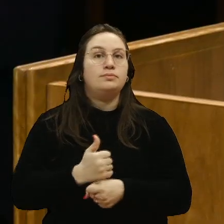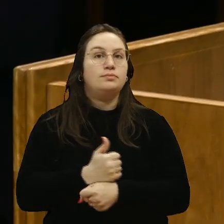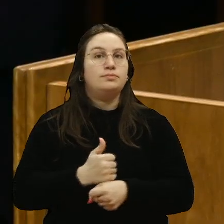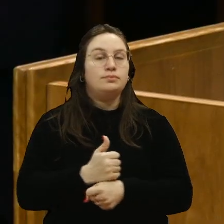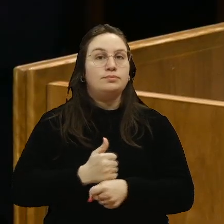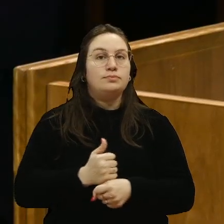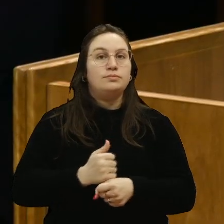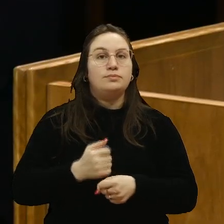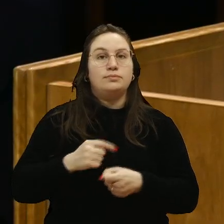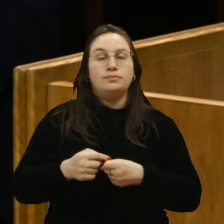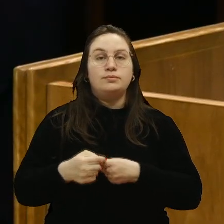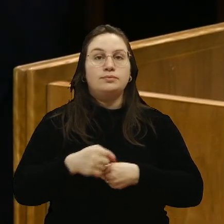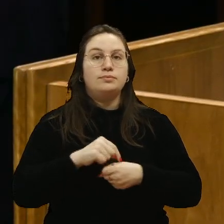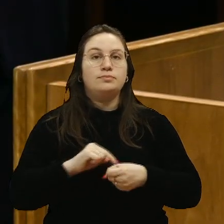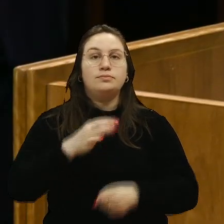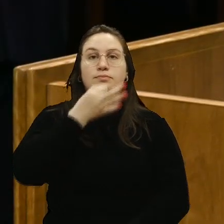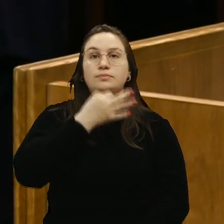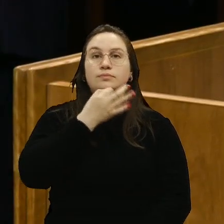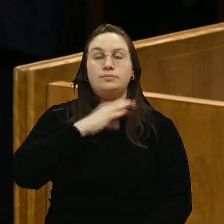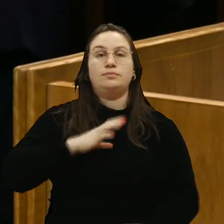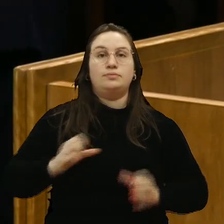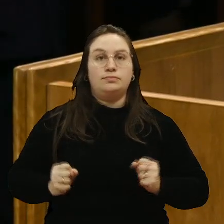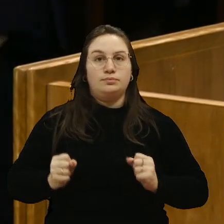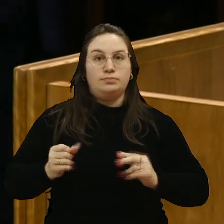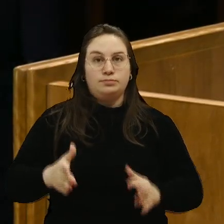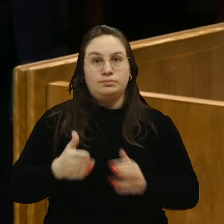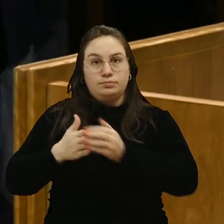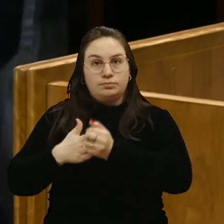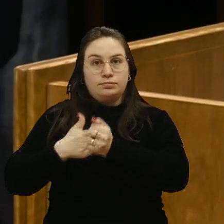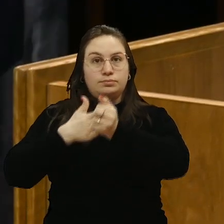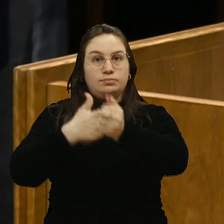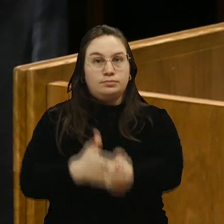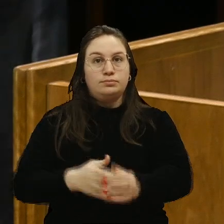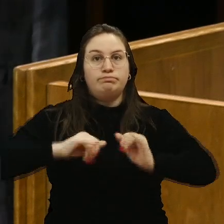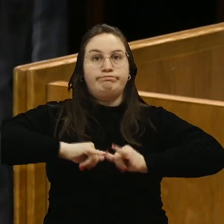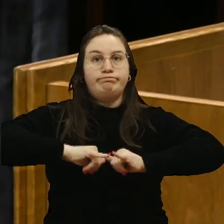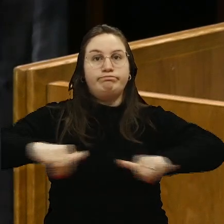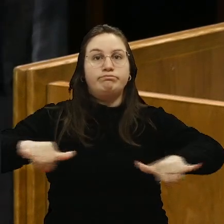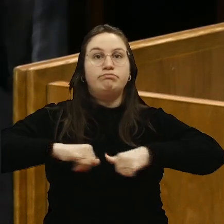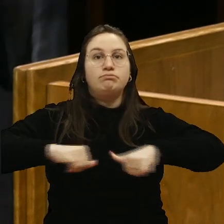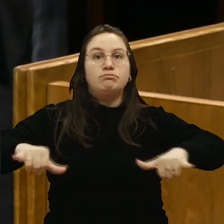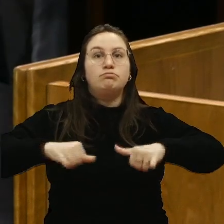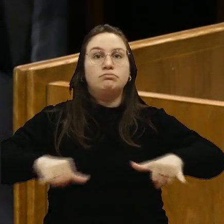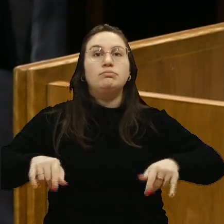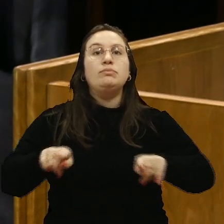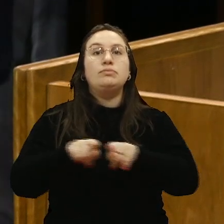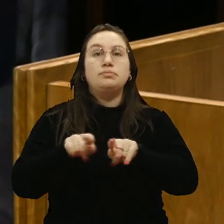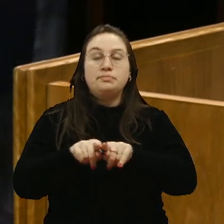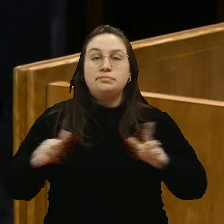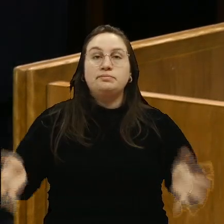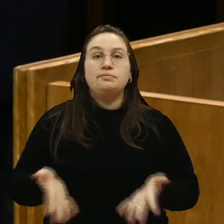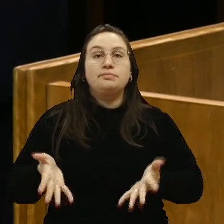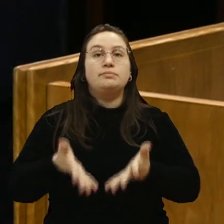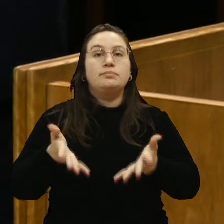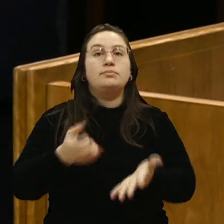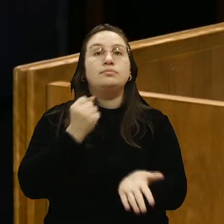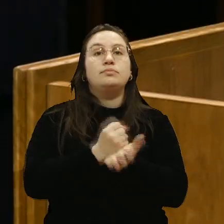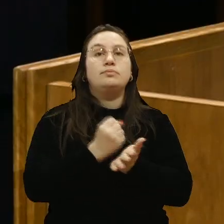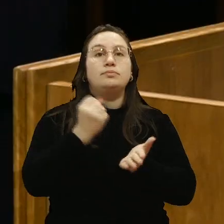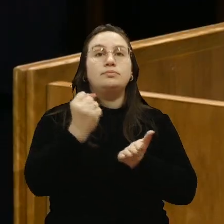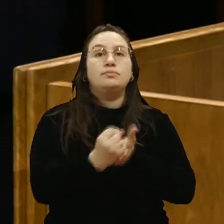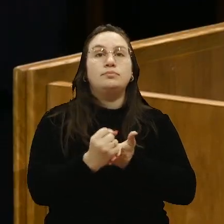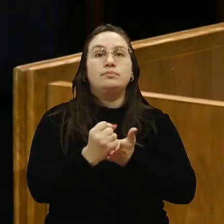o município fortalece ações de orientação, divulgação e incentivo à contratação